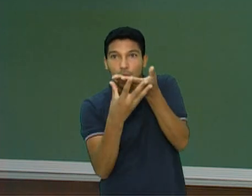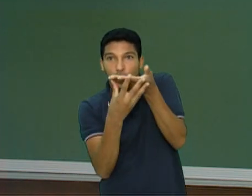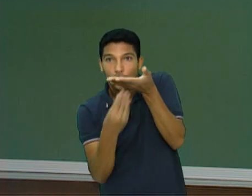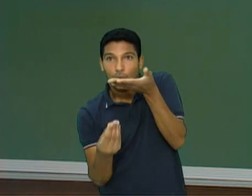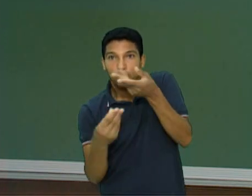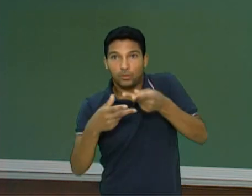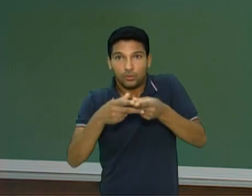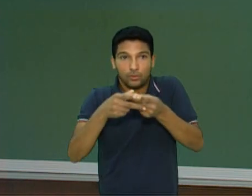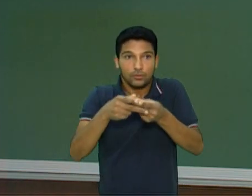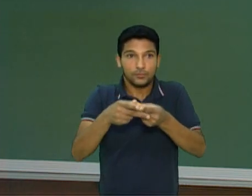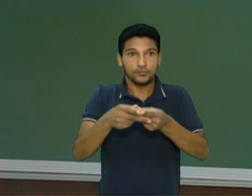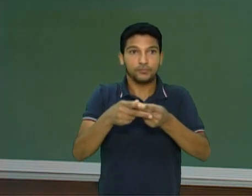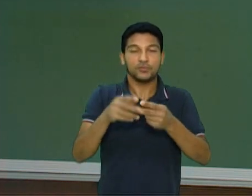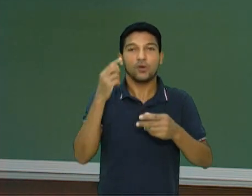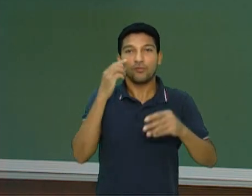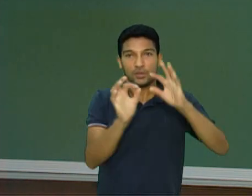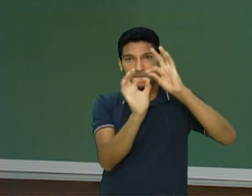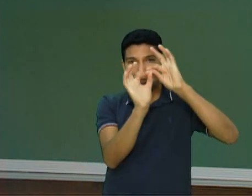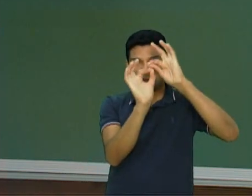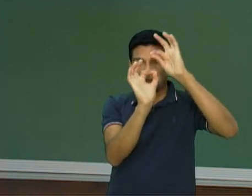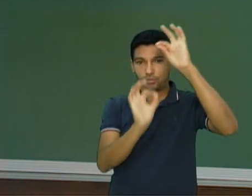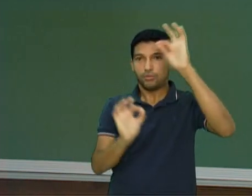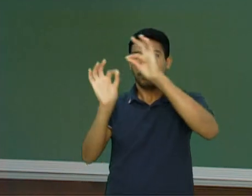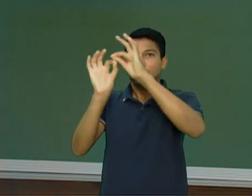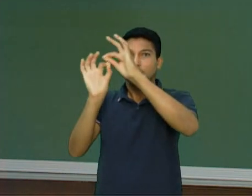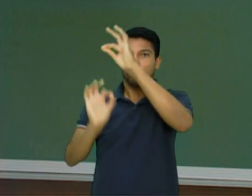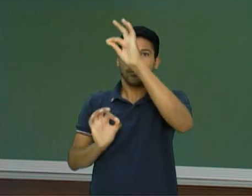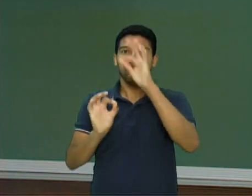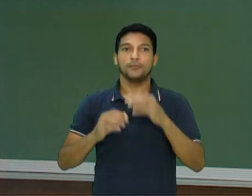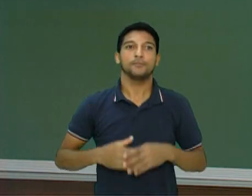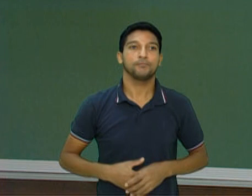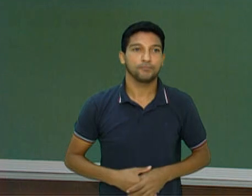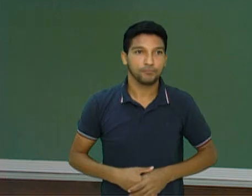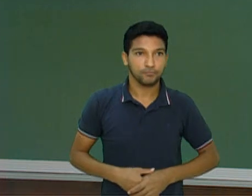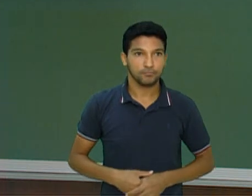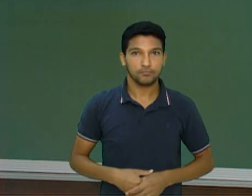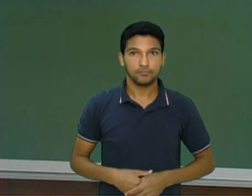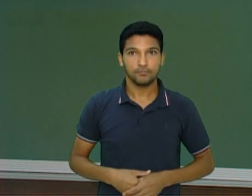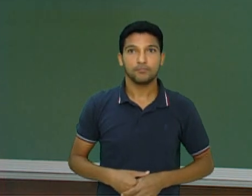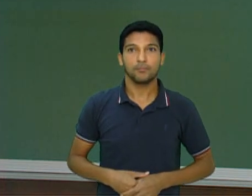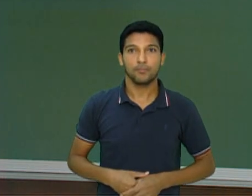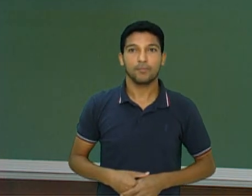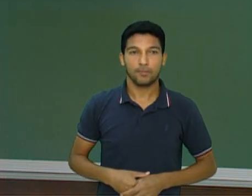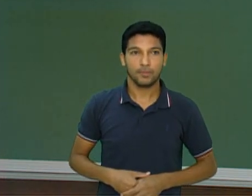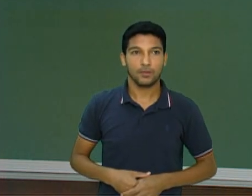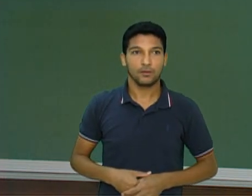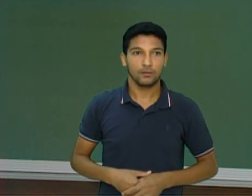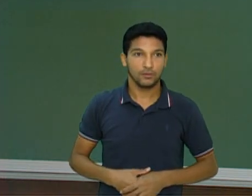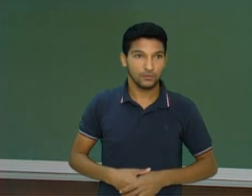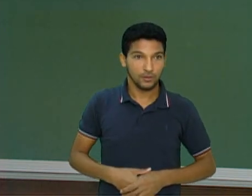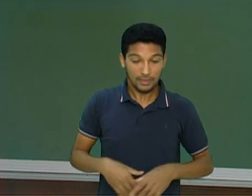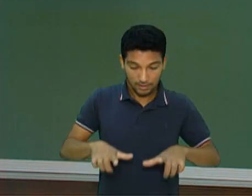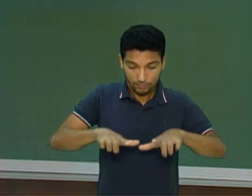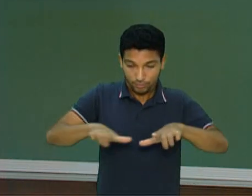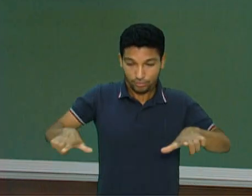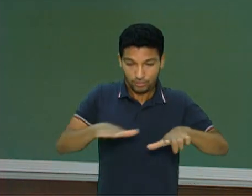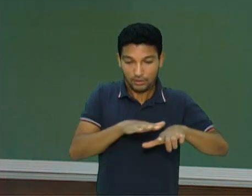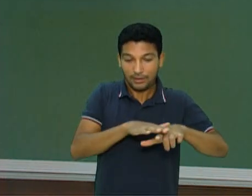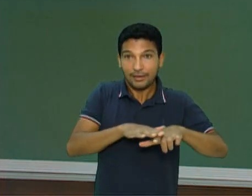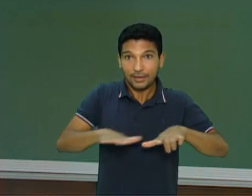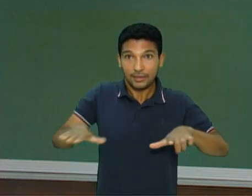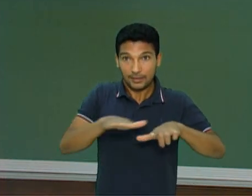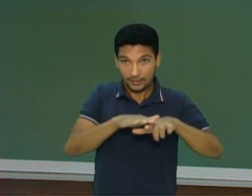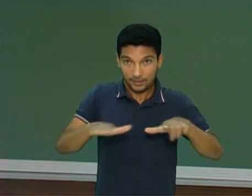projeção ortogonal, na verdade, é a sombra que é formada lá no plano, ok? Ou no